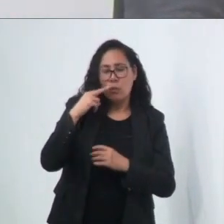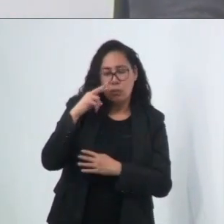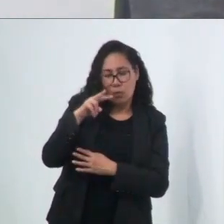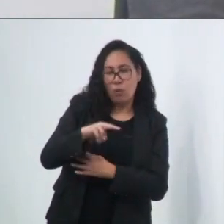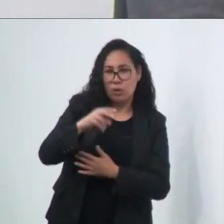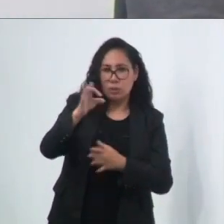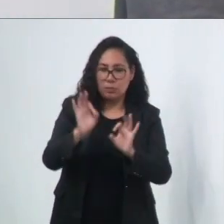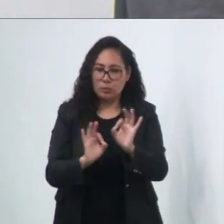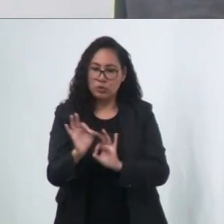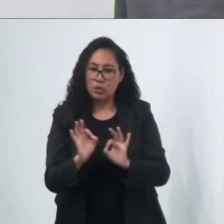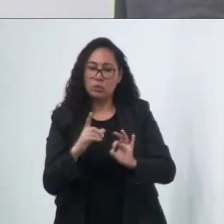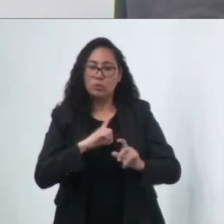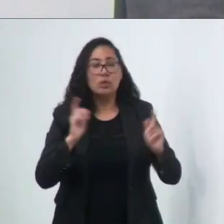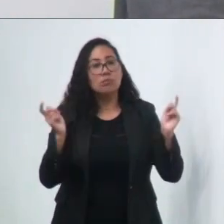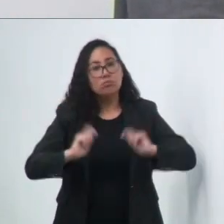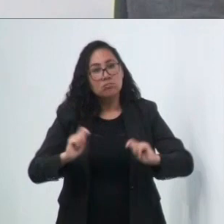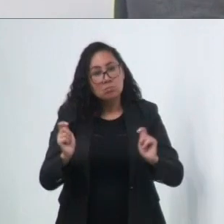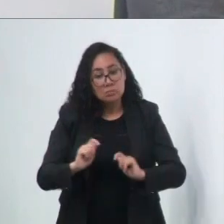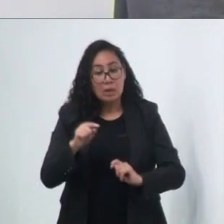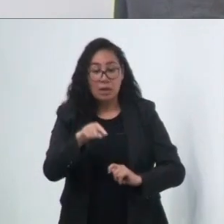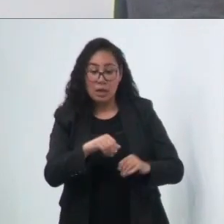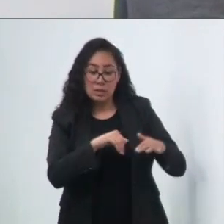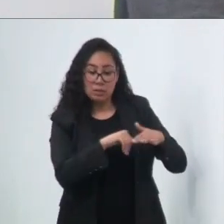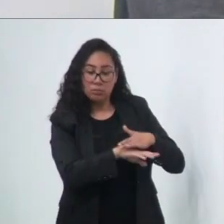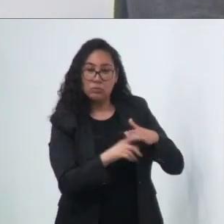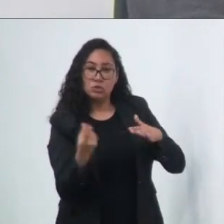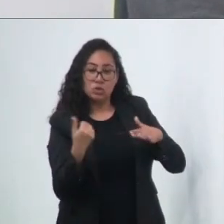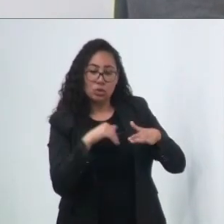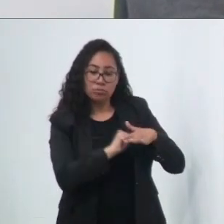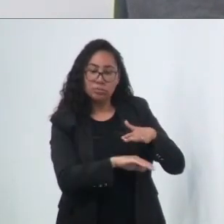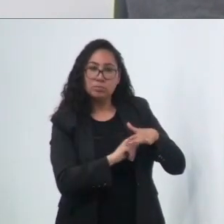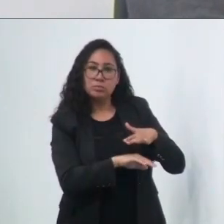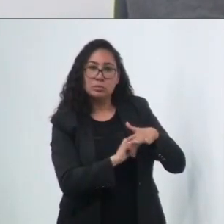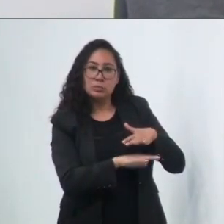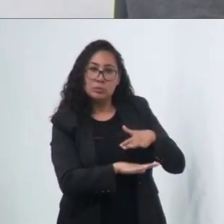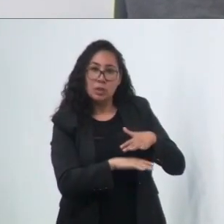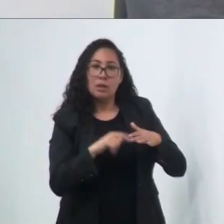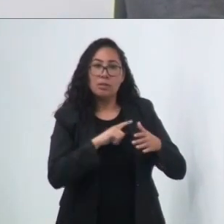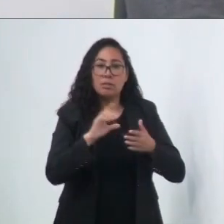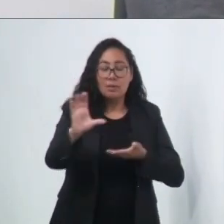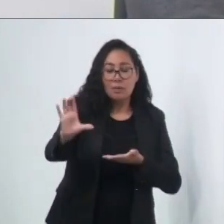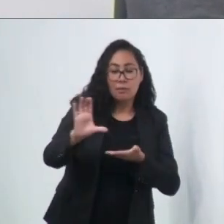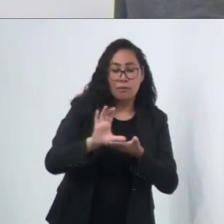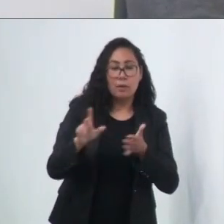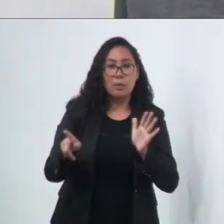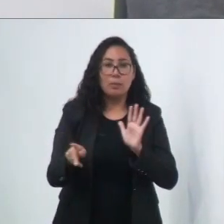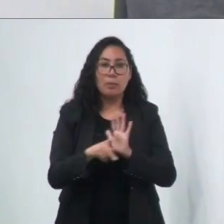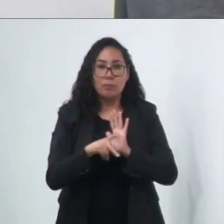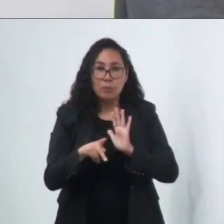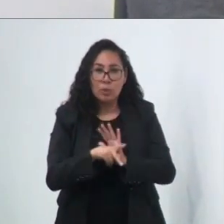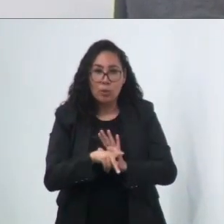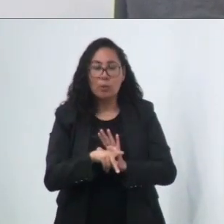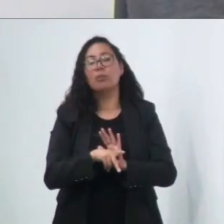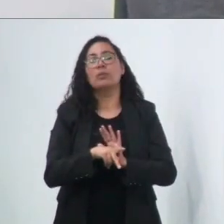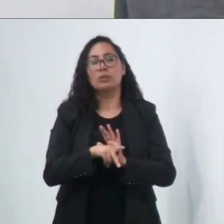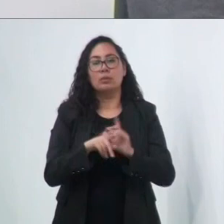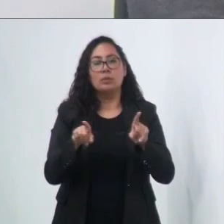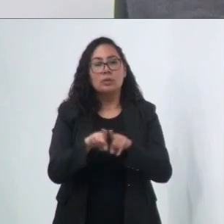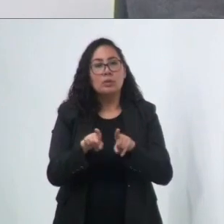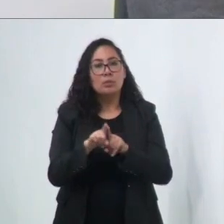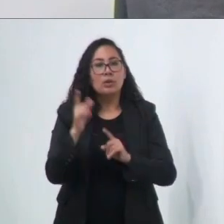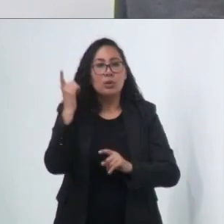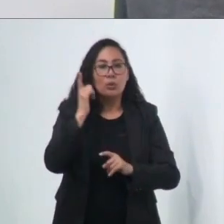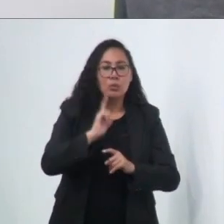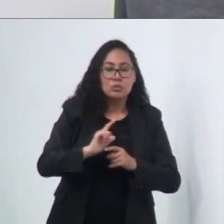lei, a possibilidade de, neste fundo, nós termos verbas orçamentárias próprias, subsídios. Aliás, agora